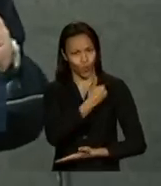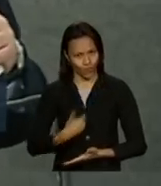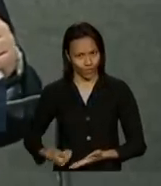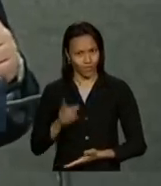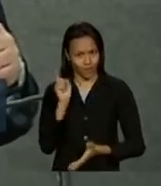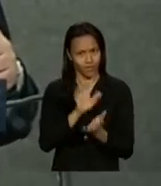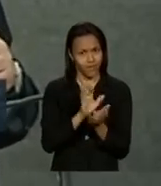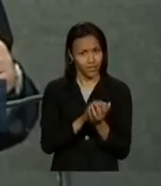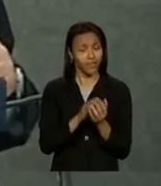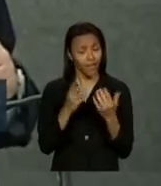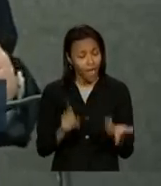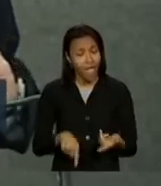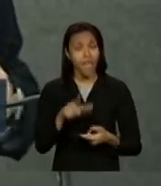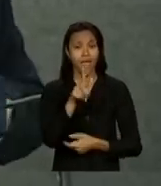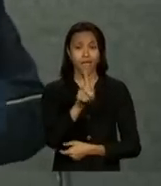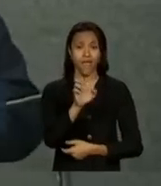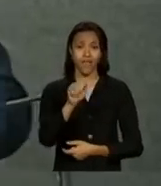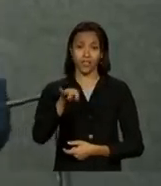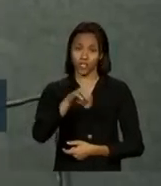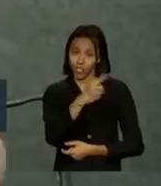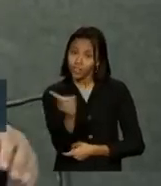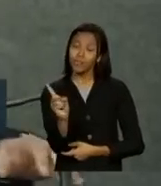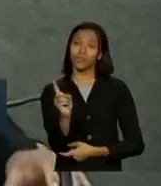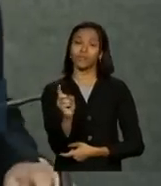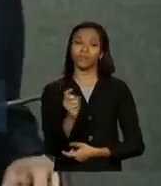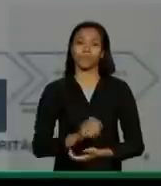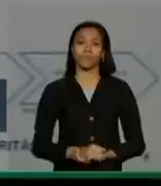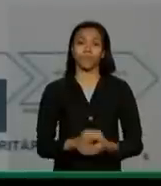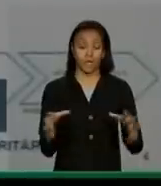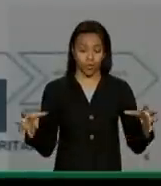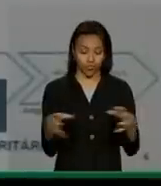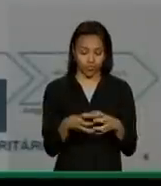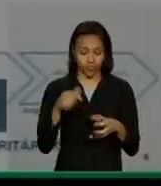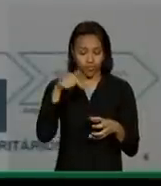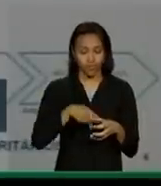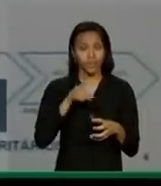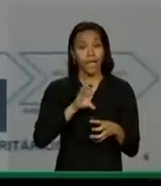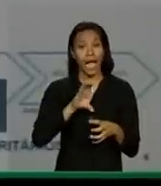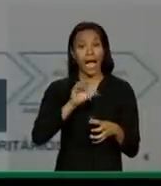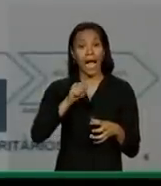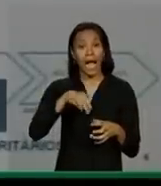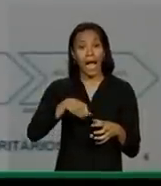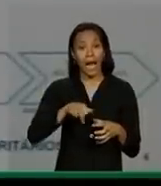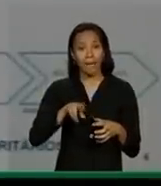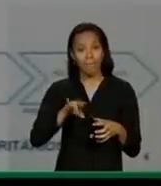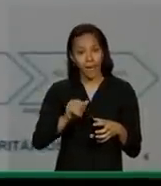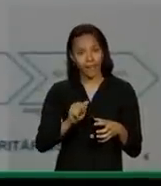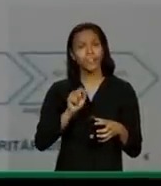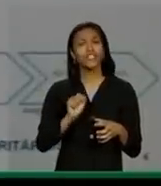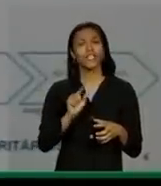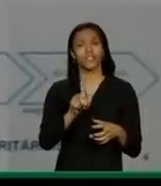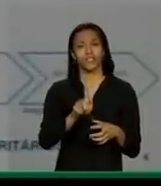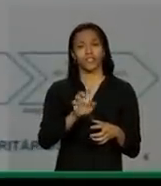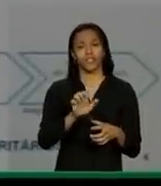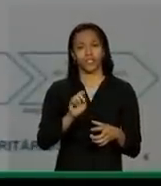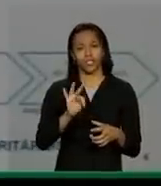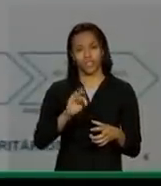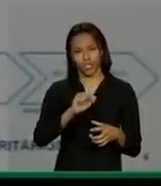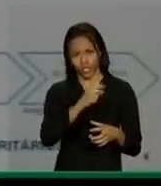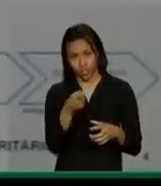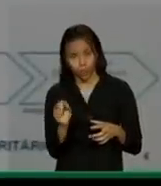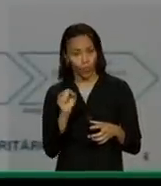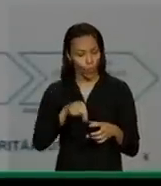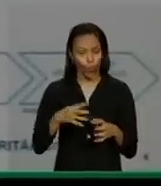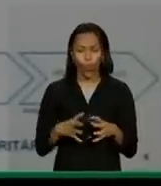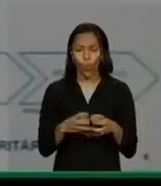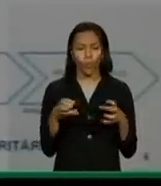de processo gente bom tá que Câmara de gestão eu vou falar rapidamente aqui né O que que coube a